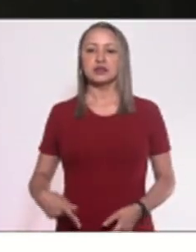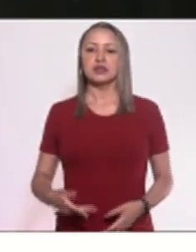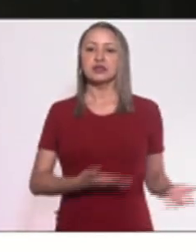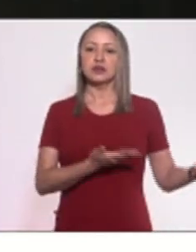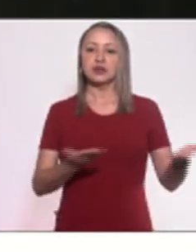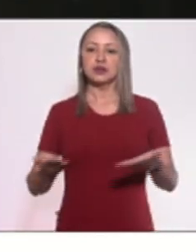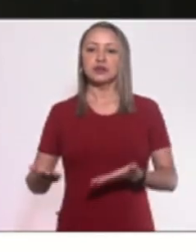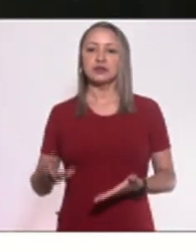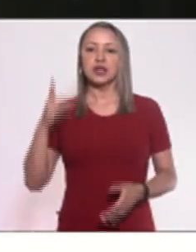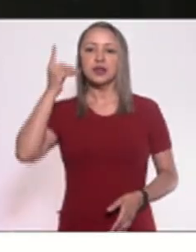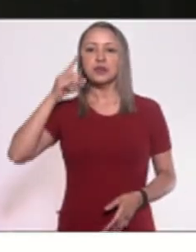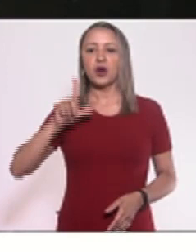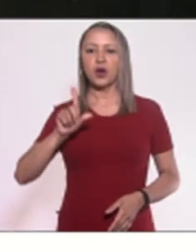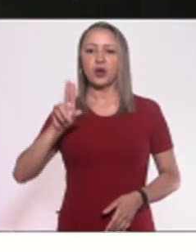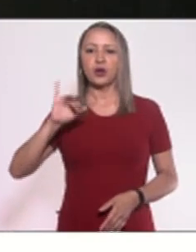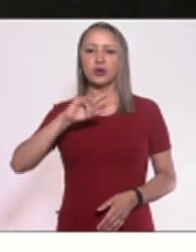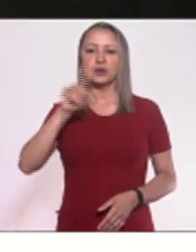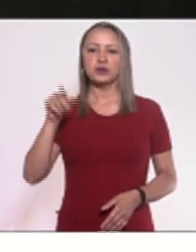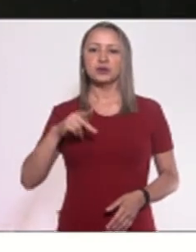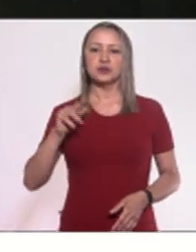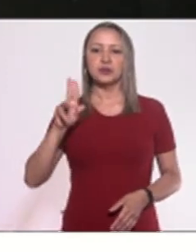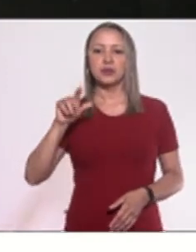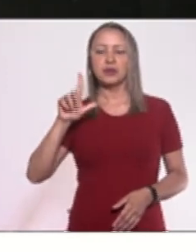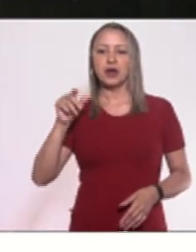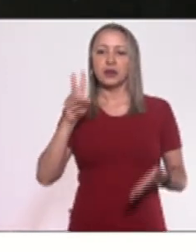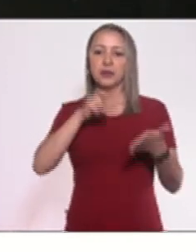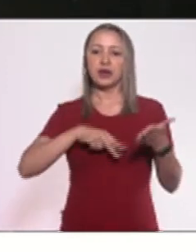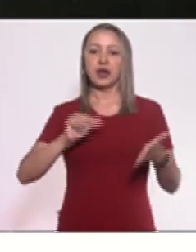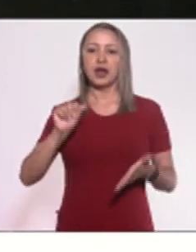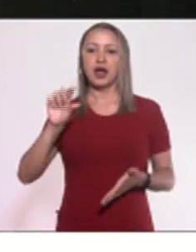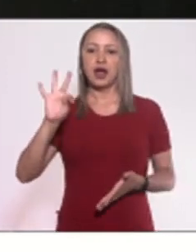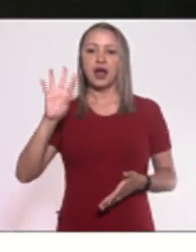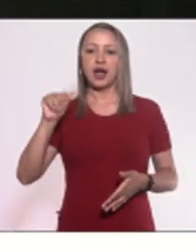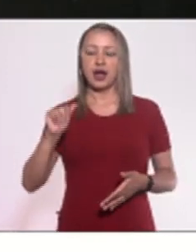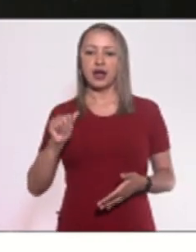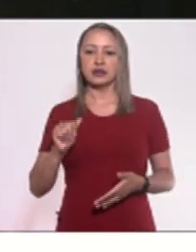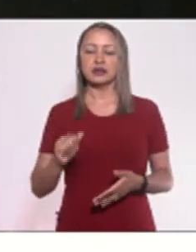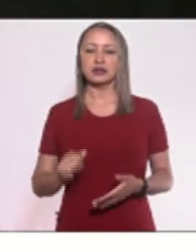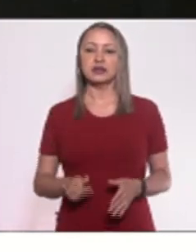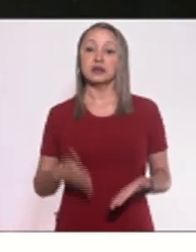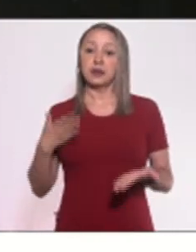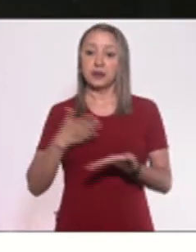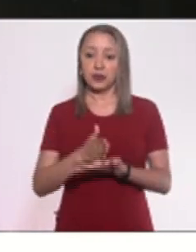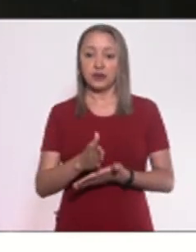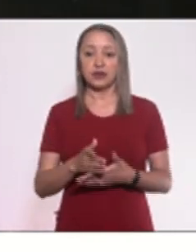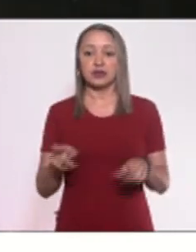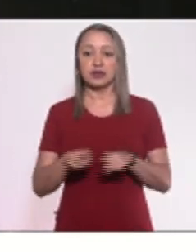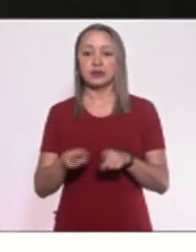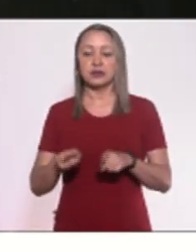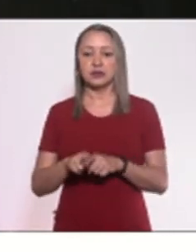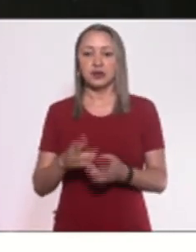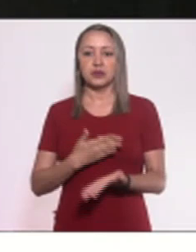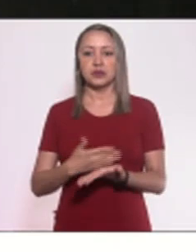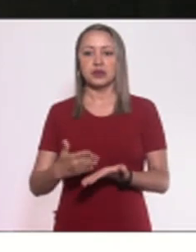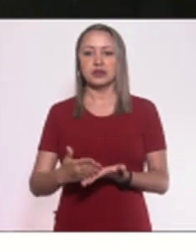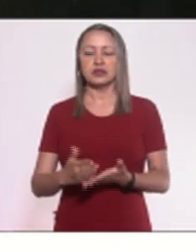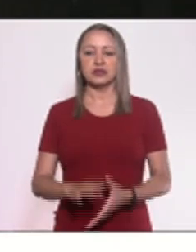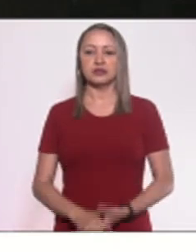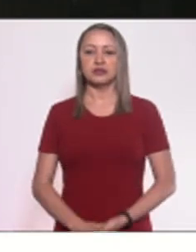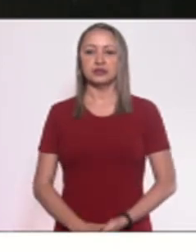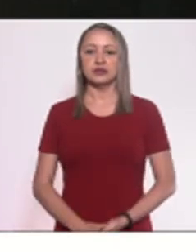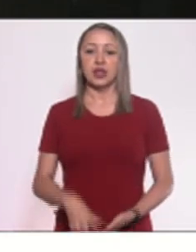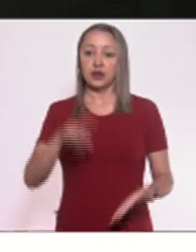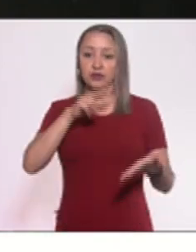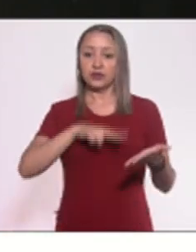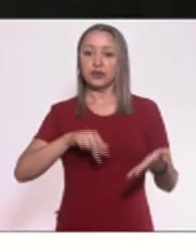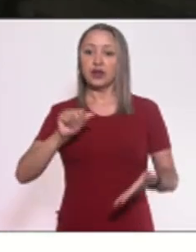deputado Luiz Paulo para fazer a leitura da ata da sessão anterior. Lida e aprovada a ata, passa-se ao expediente inicial. Deixa eu ler